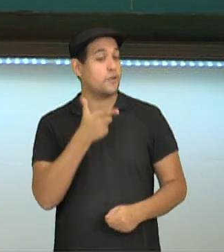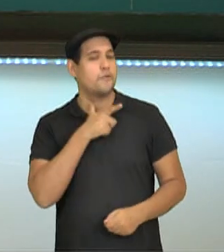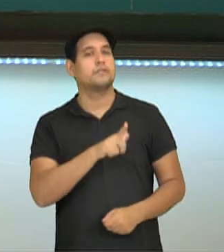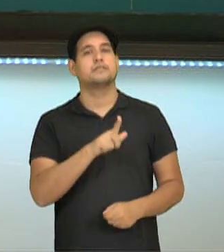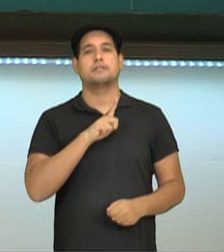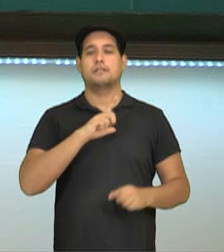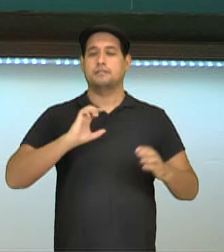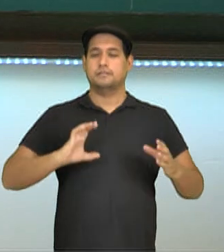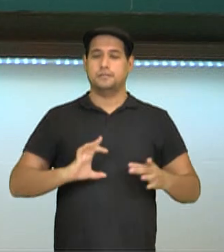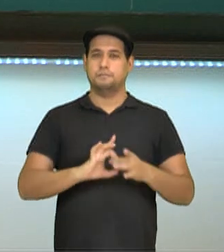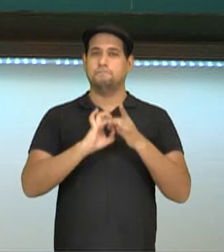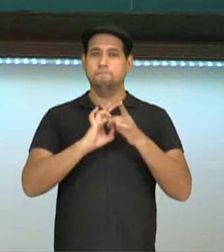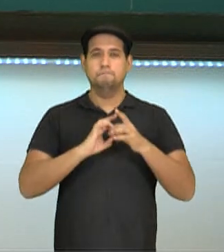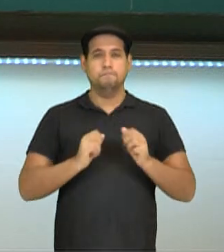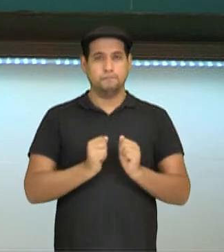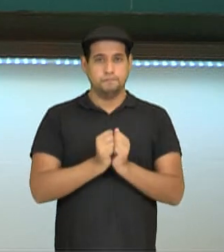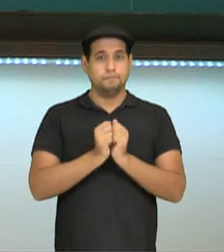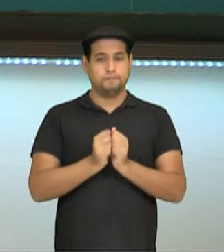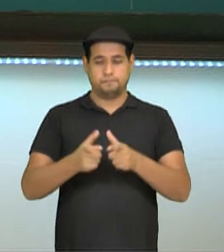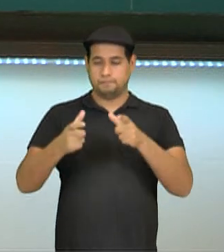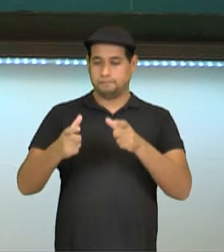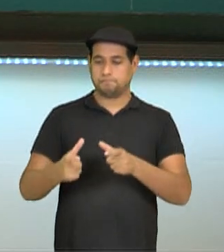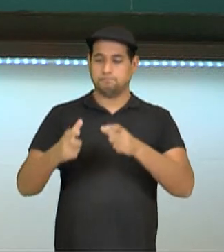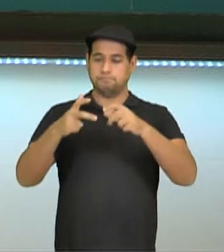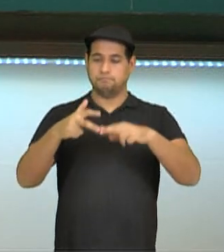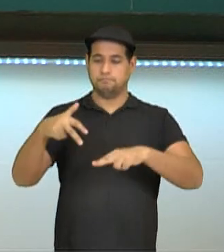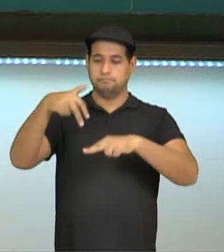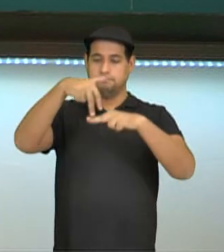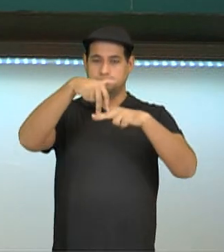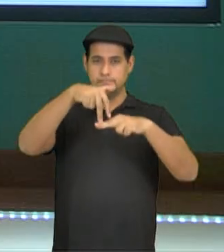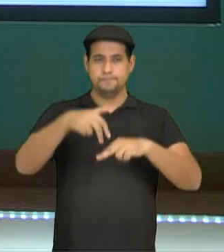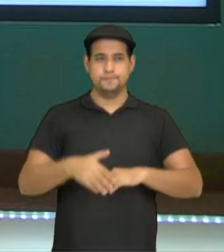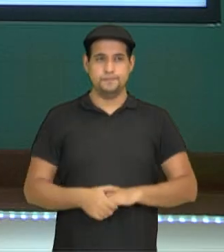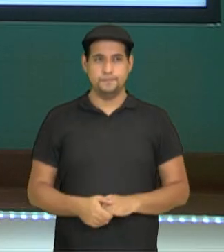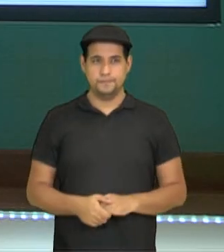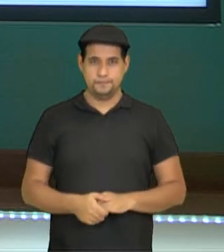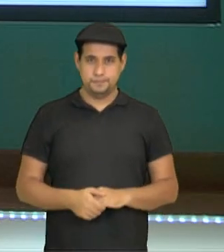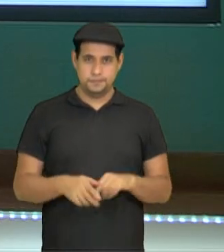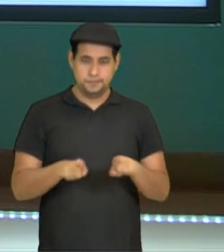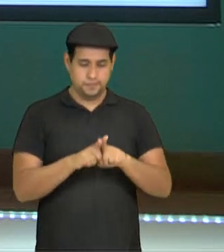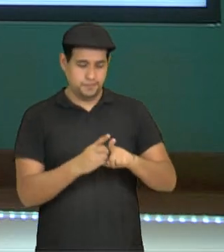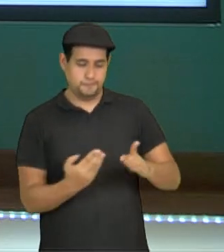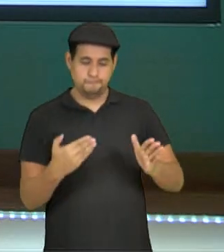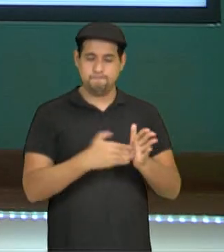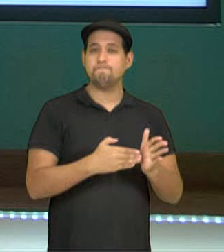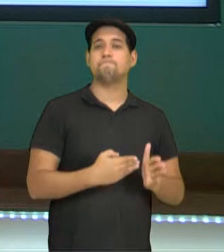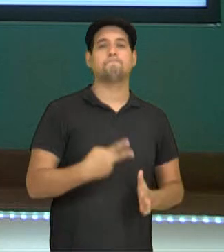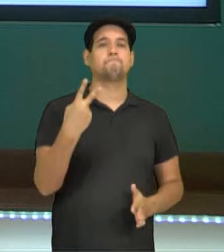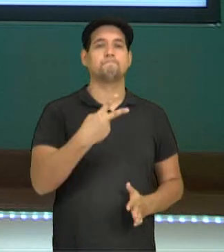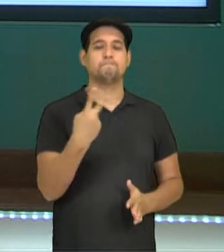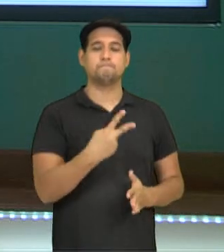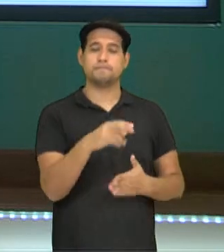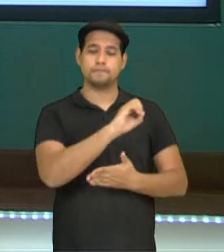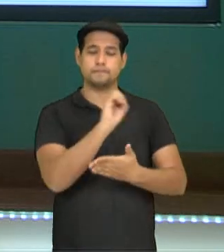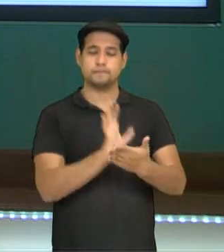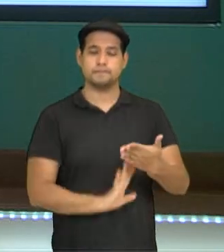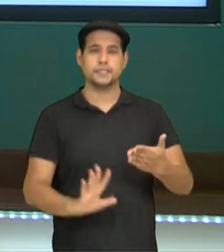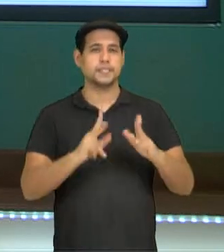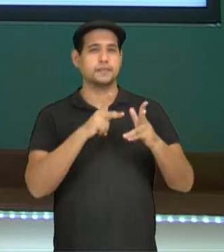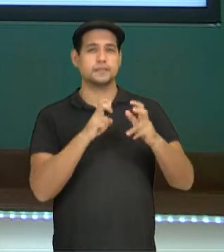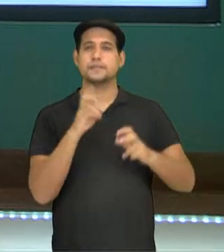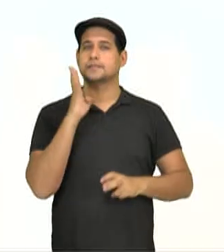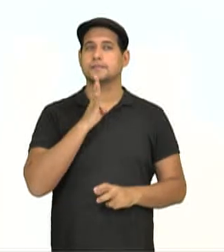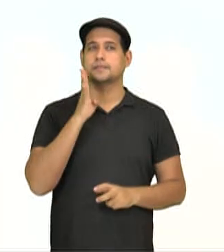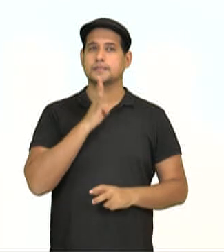né, tá ali no lugar, em um dos lugares do pódio. E a gente chega no nosso segundo exercício. Olha só o que vocês vão fazer, olha que